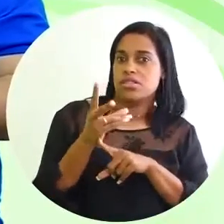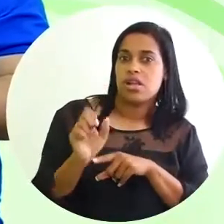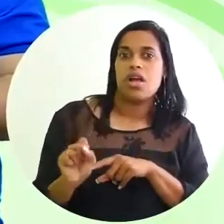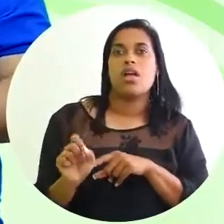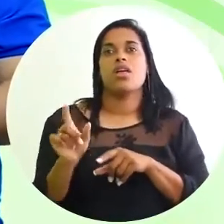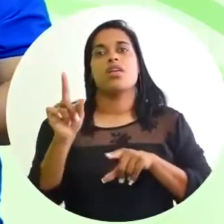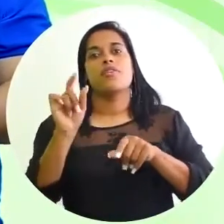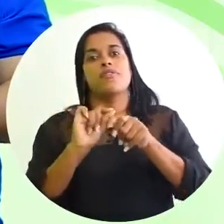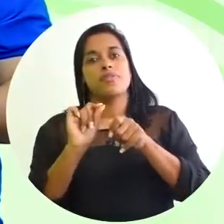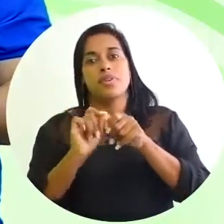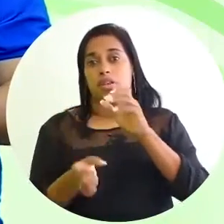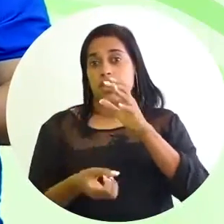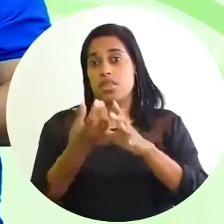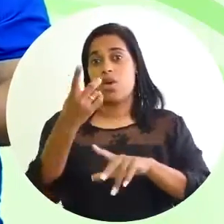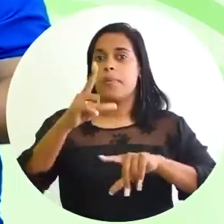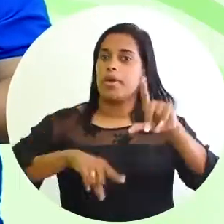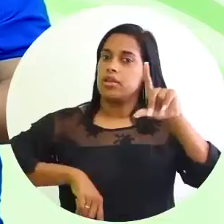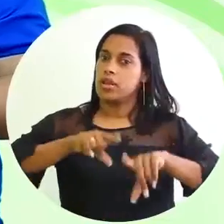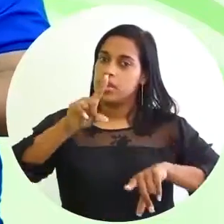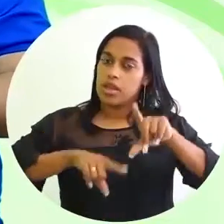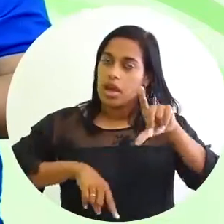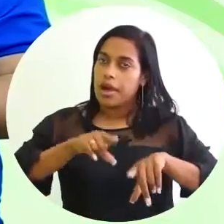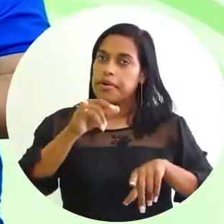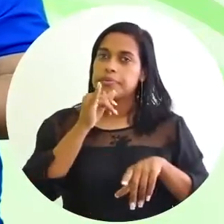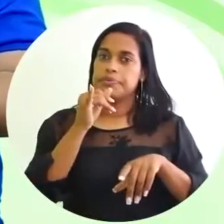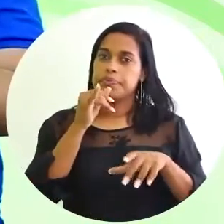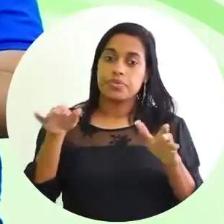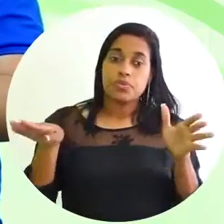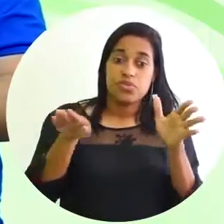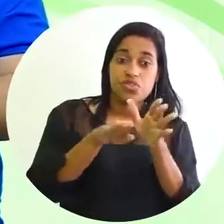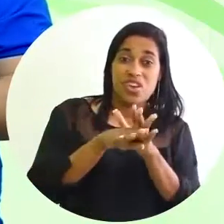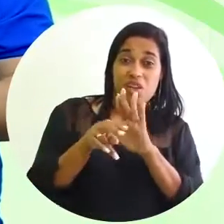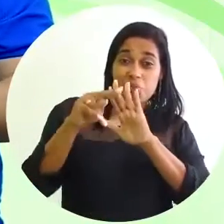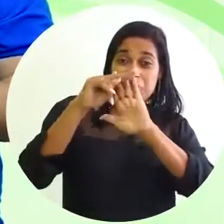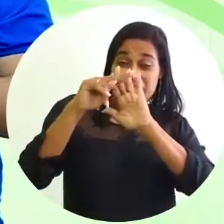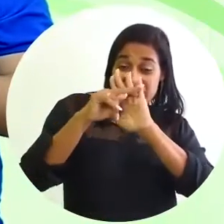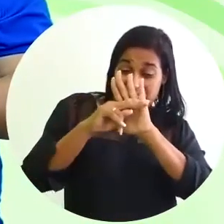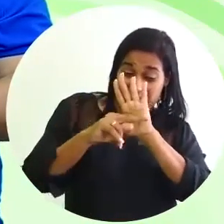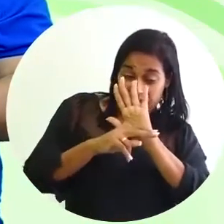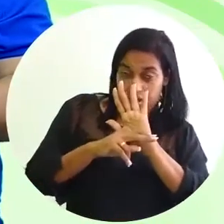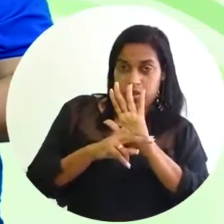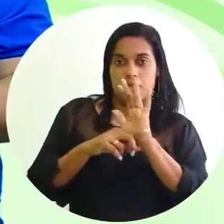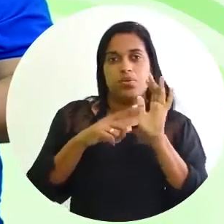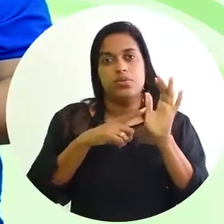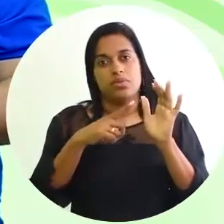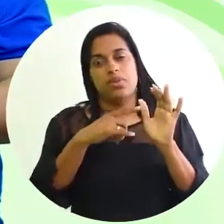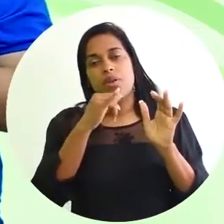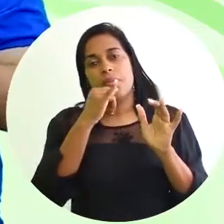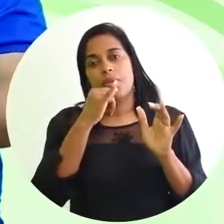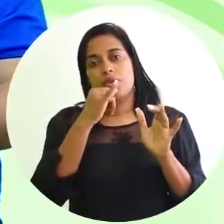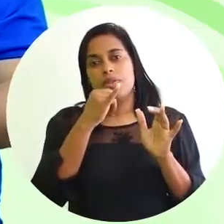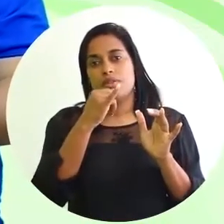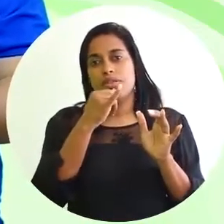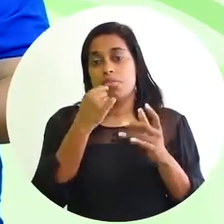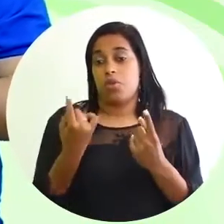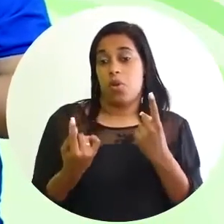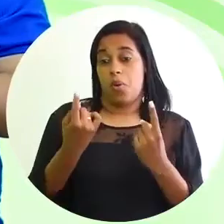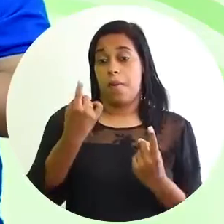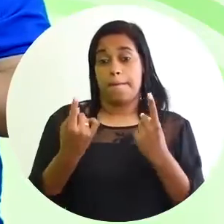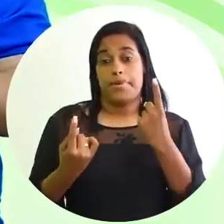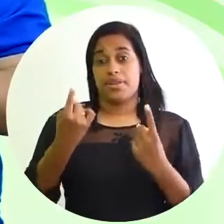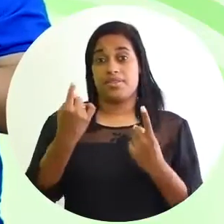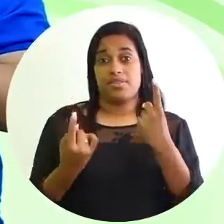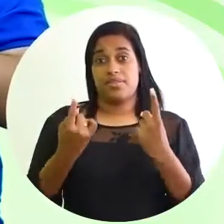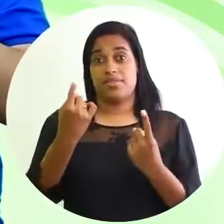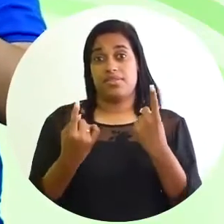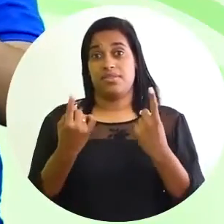ser construir um material, pode ser chegar a determinado nível. A gente tem elementos da gamificação como a competição, que os